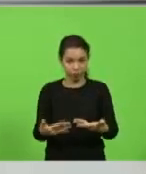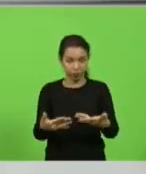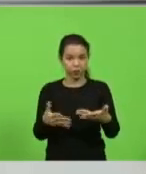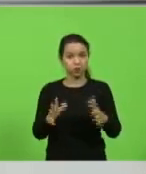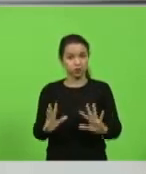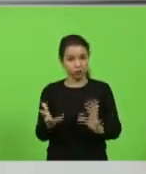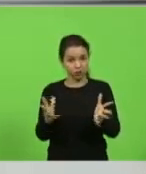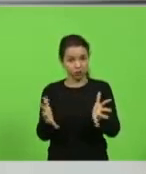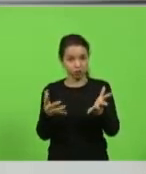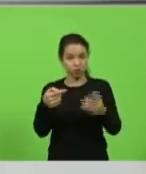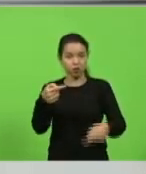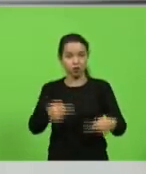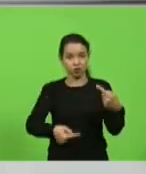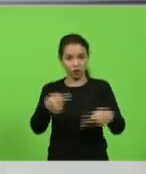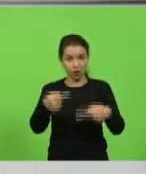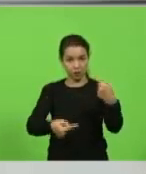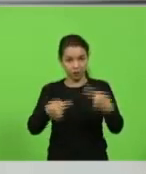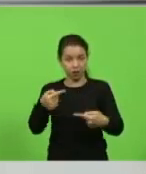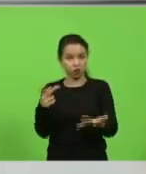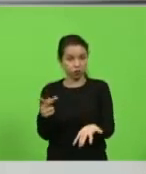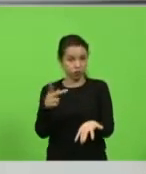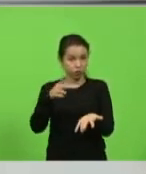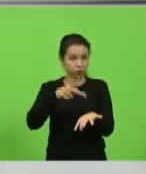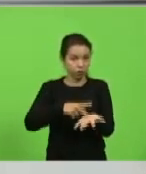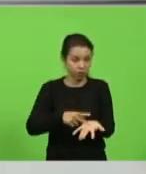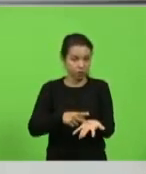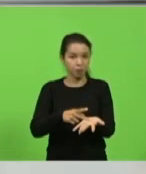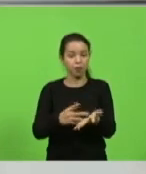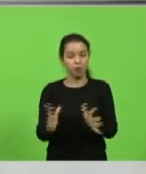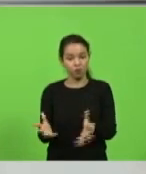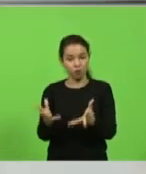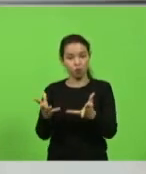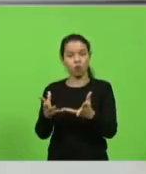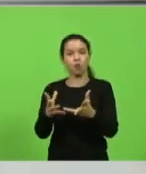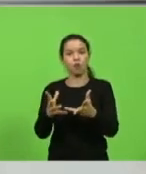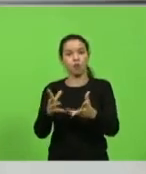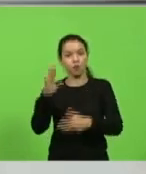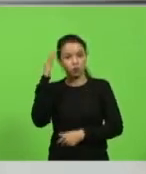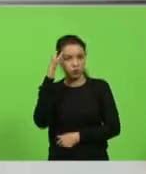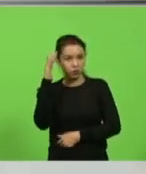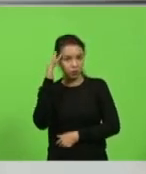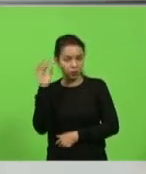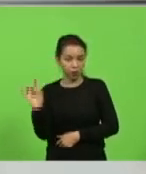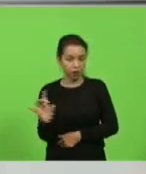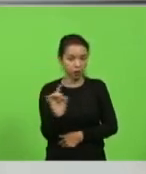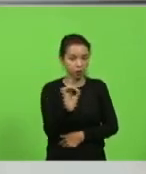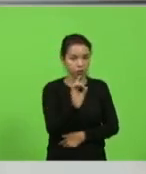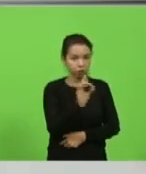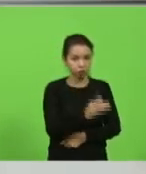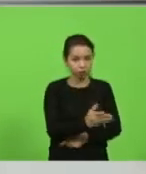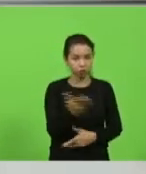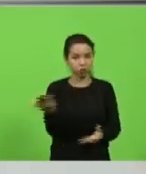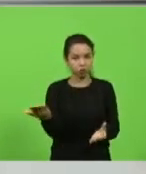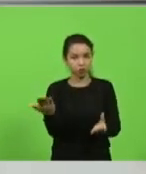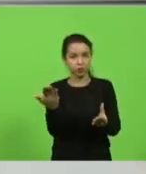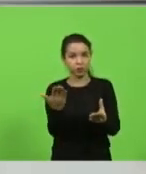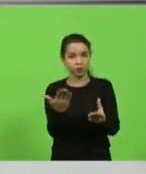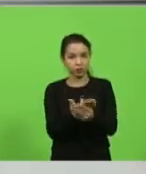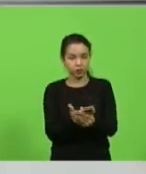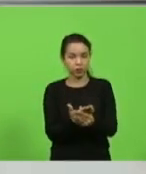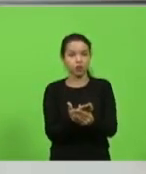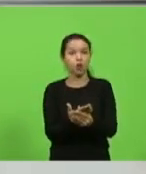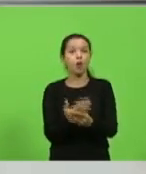a um debate franco para a formação do convencimento dos sujeitos do processo. O que